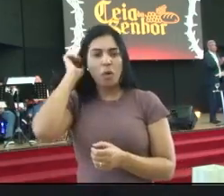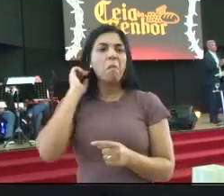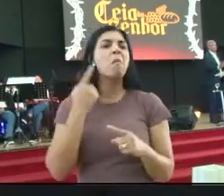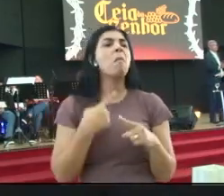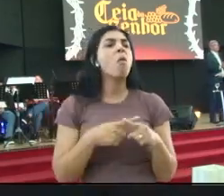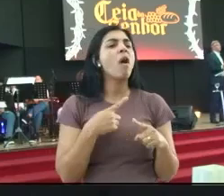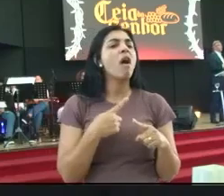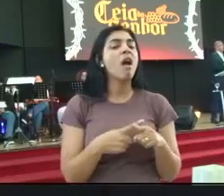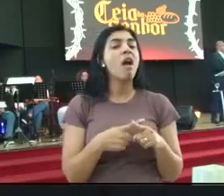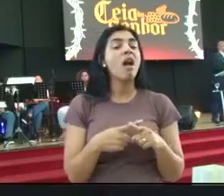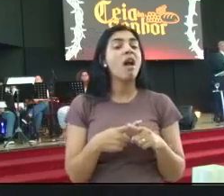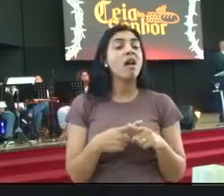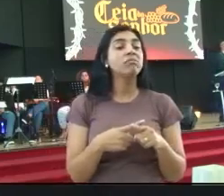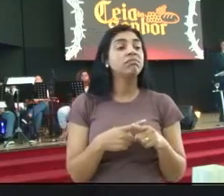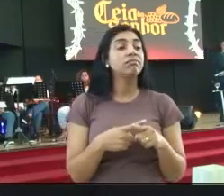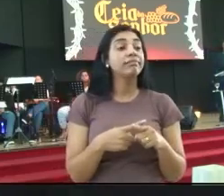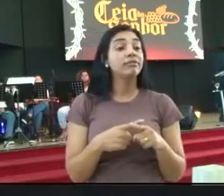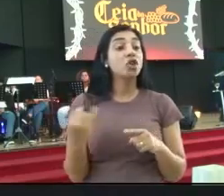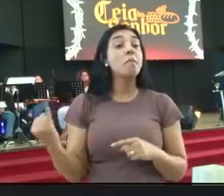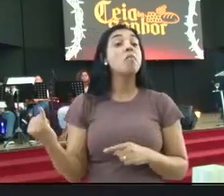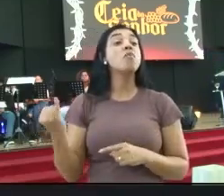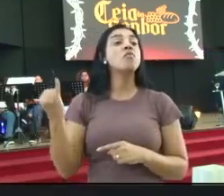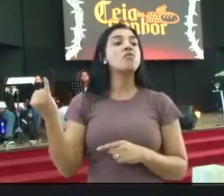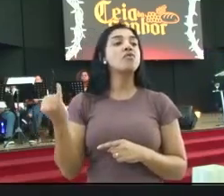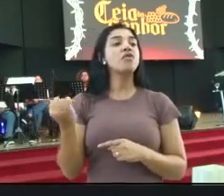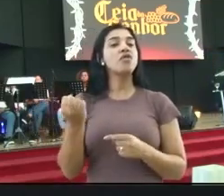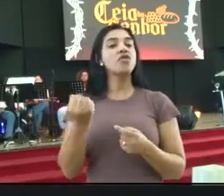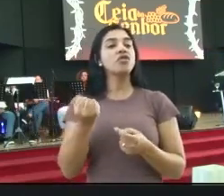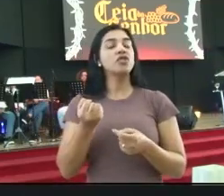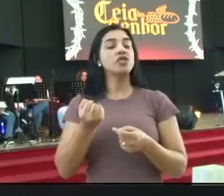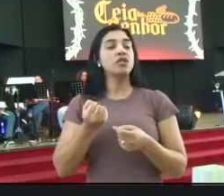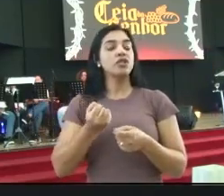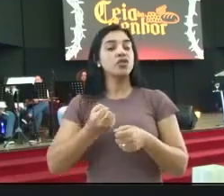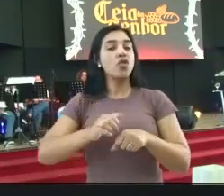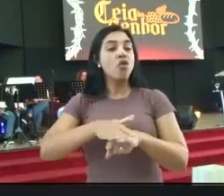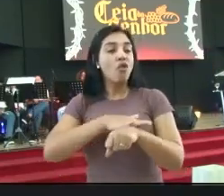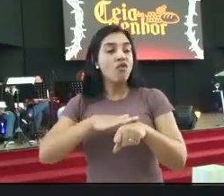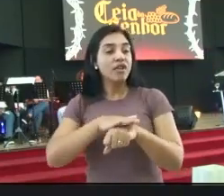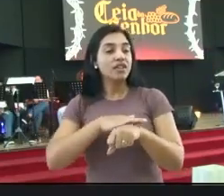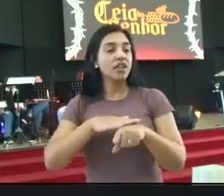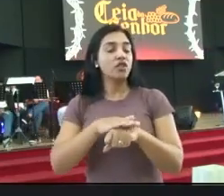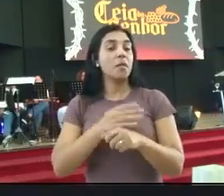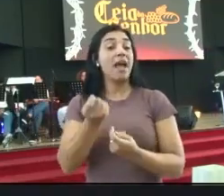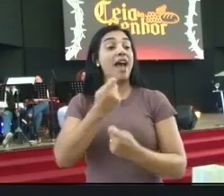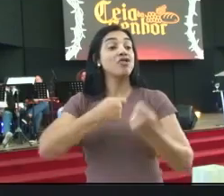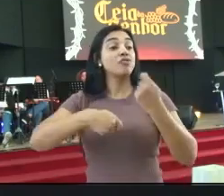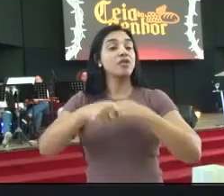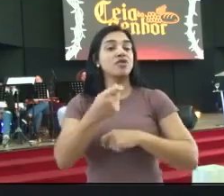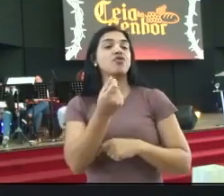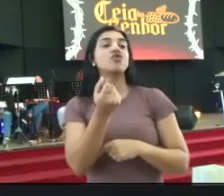Por que é importante falar de recursos de administração financeira na igreja?